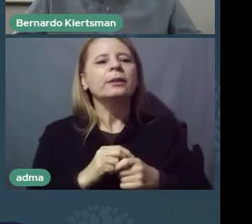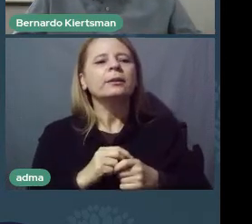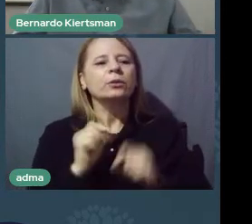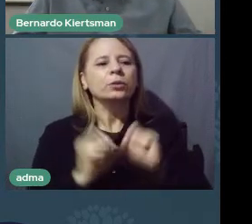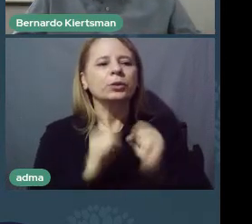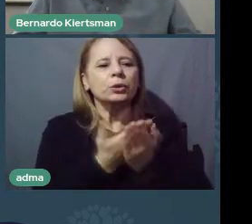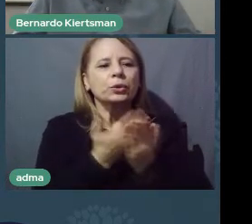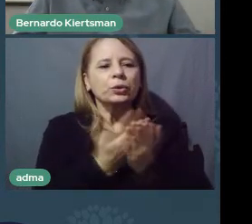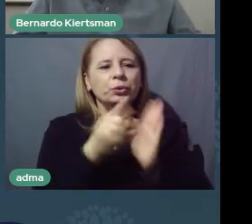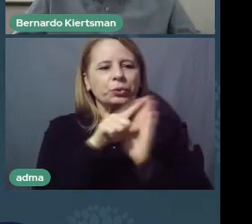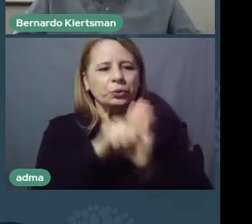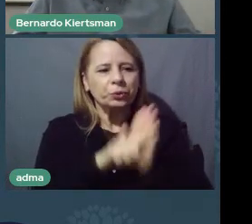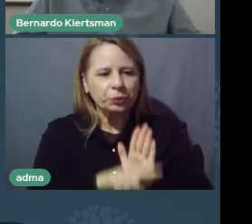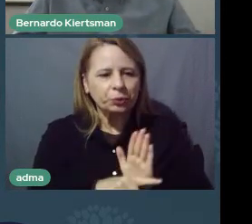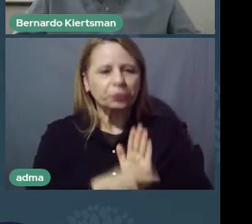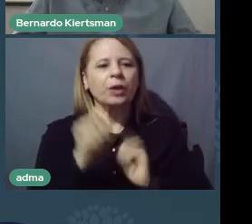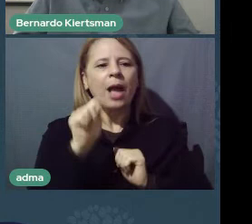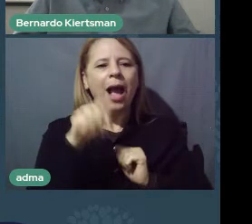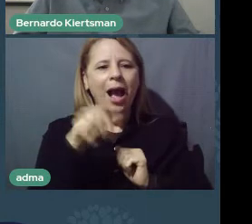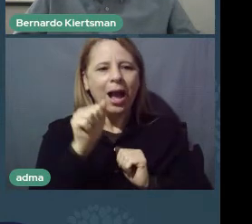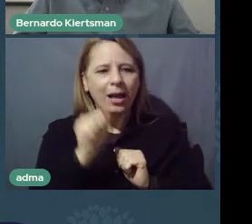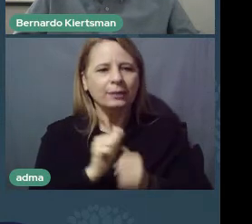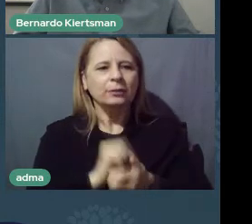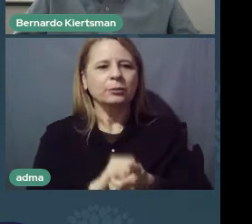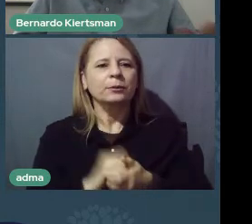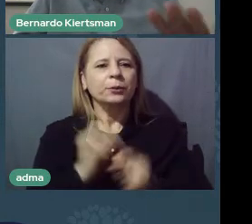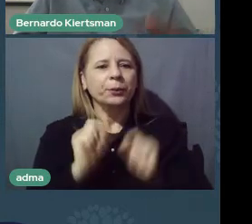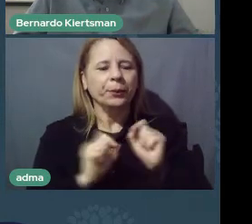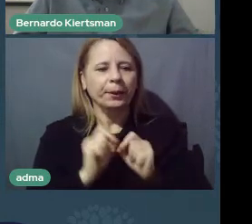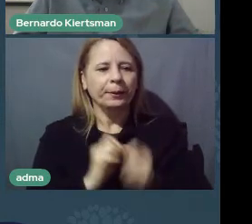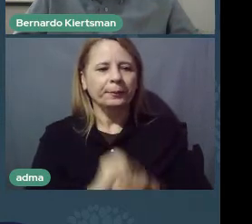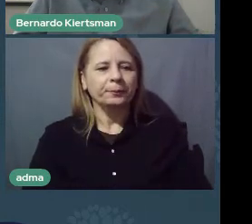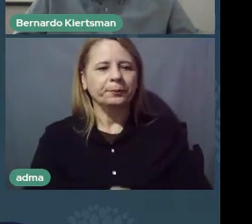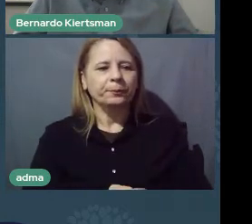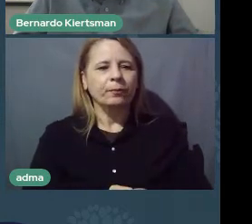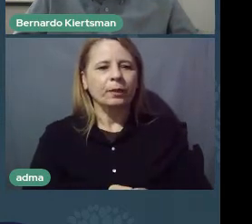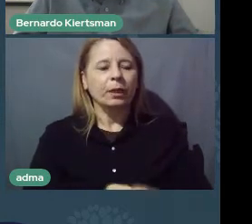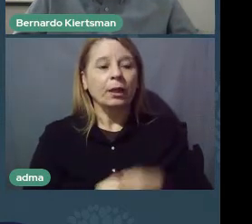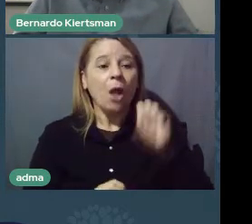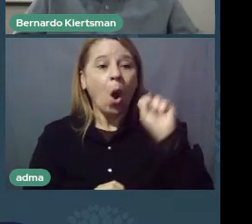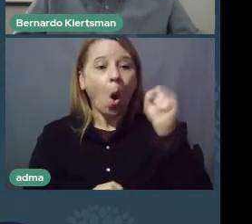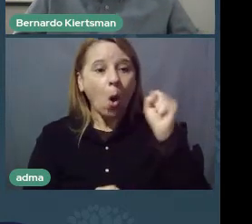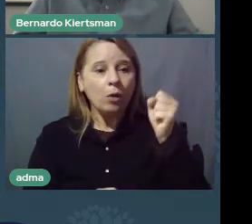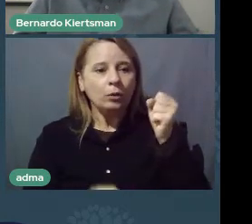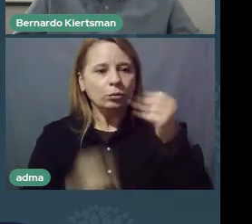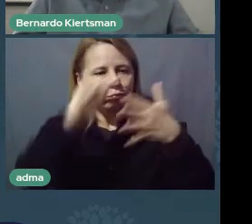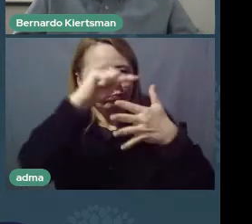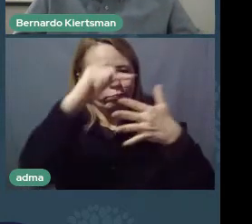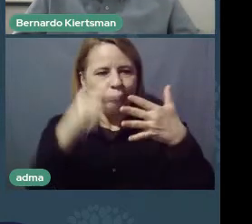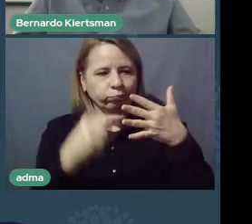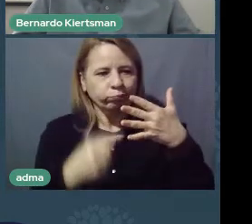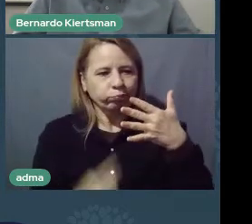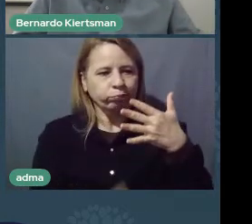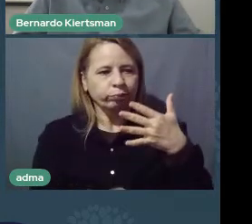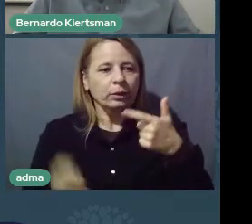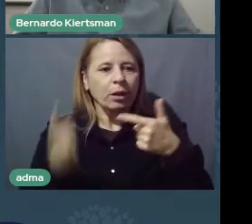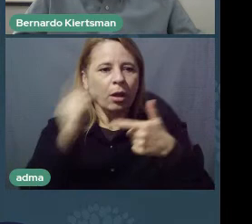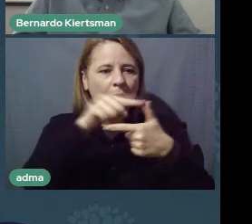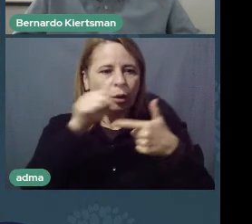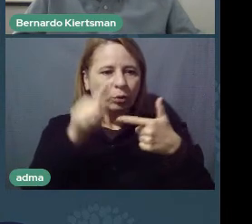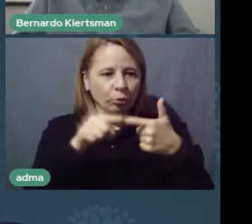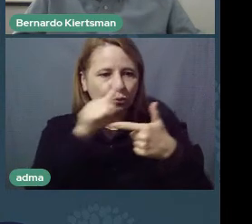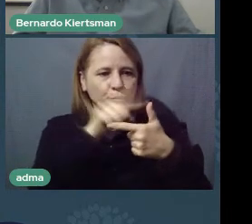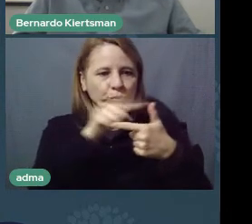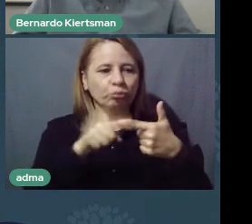de prevalência de asma, nós temos 8 questões, onde 2 dessas